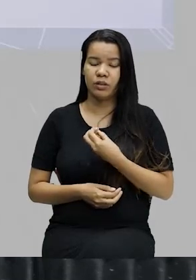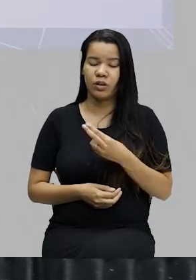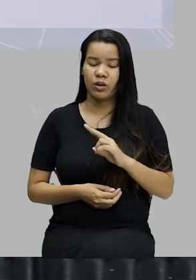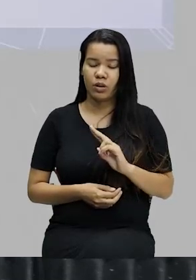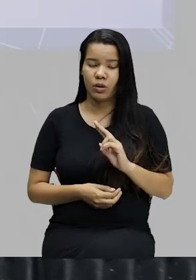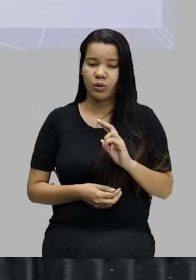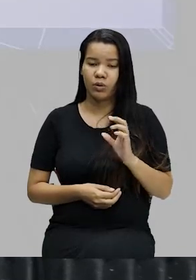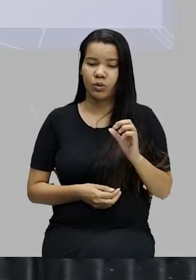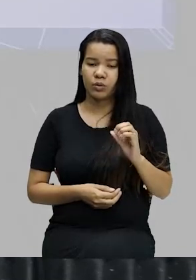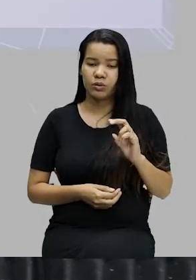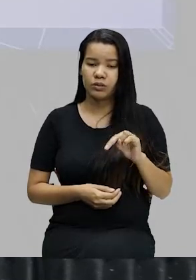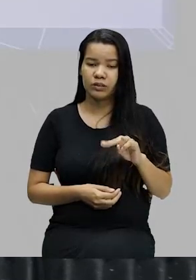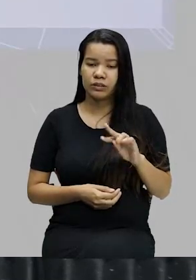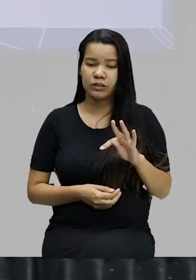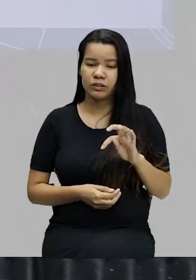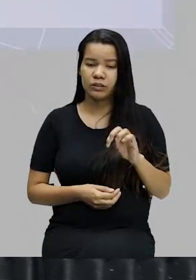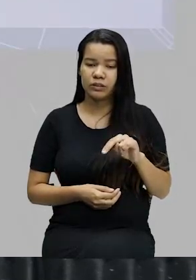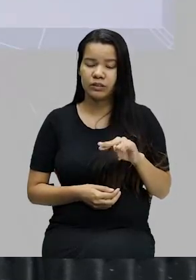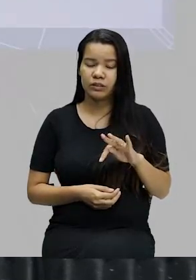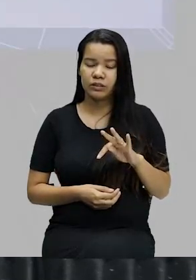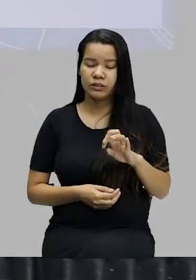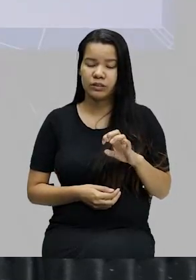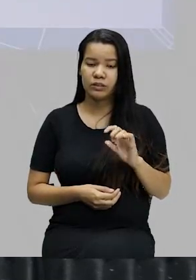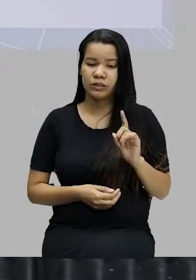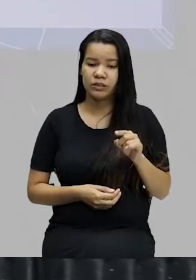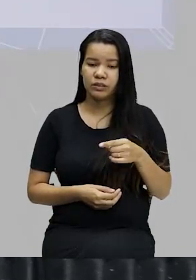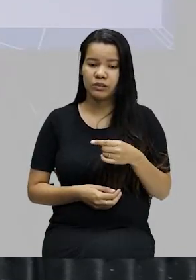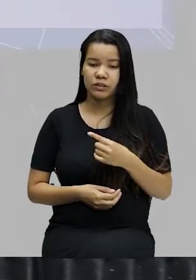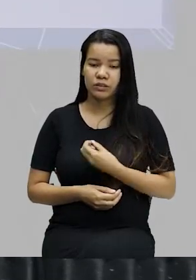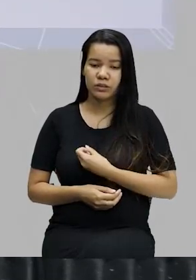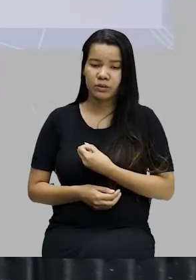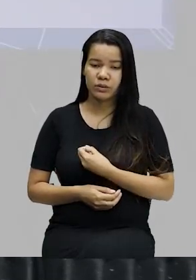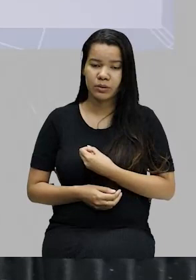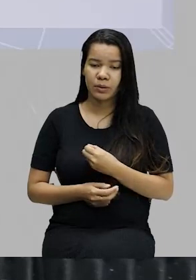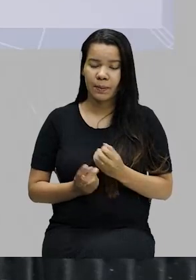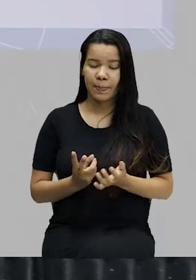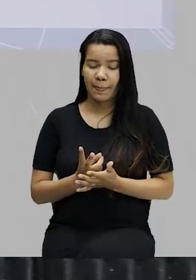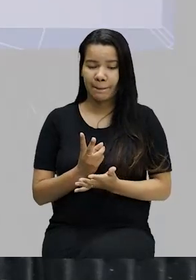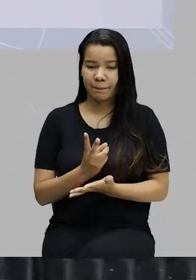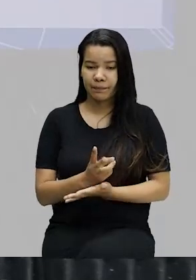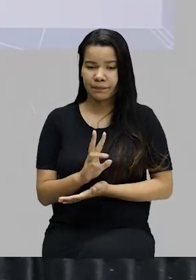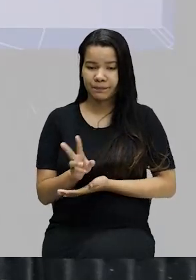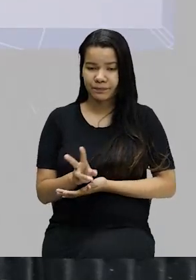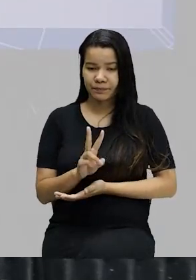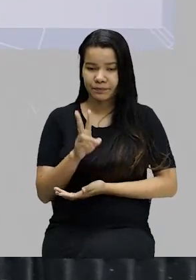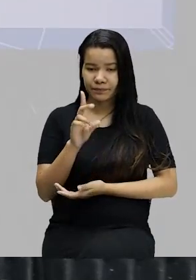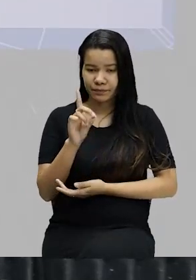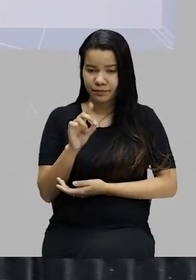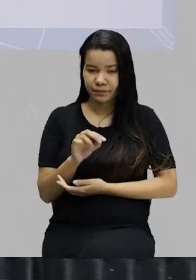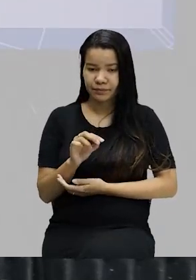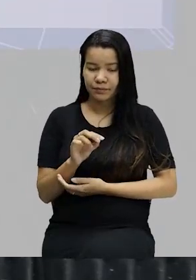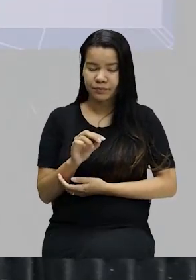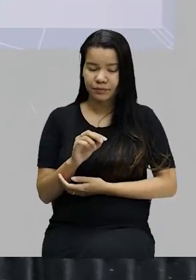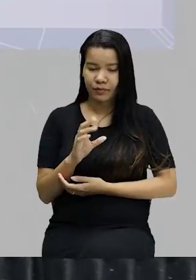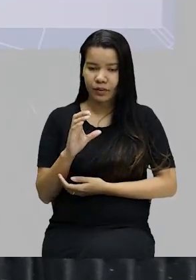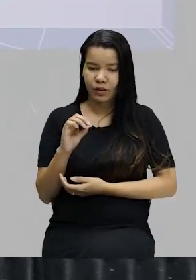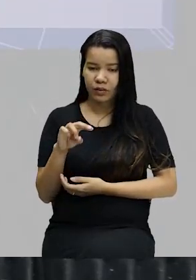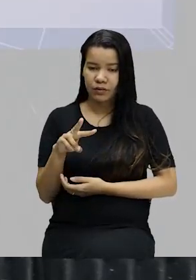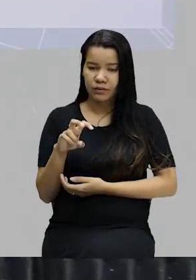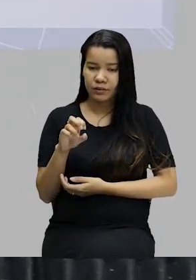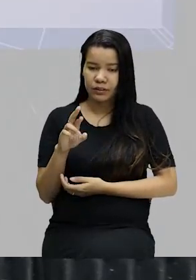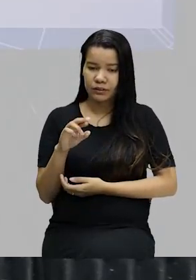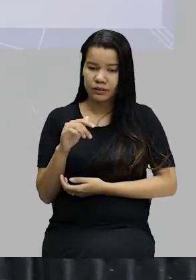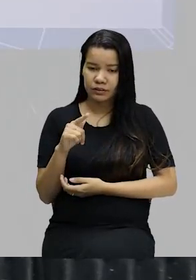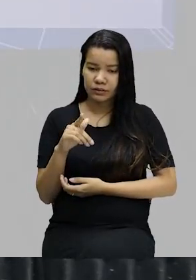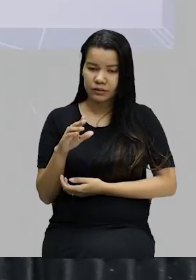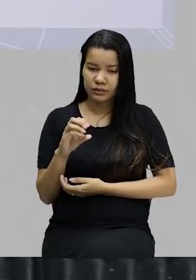Avogadro. Esse valor, esse número, essa constante, é um fator de conversão, porque